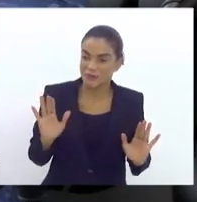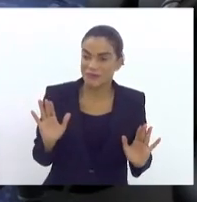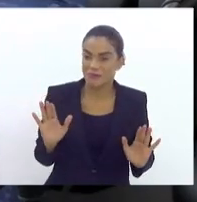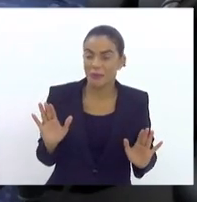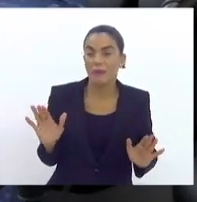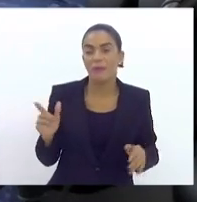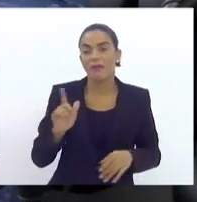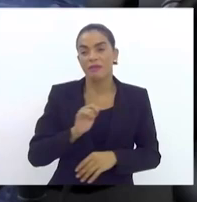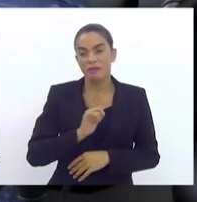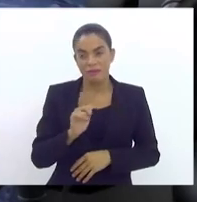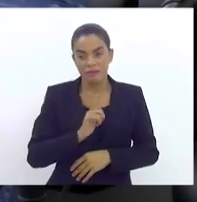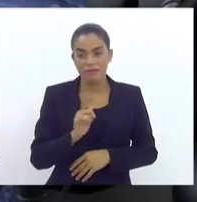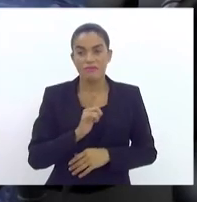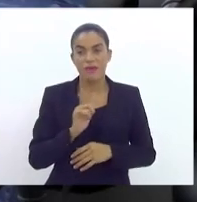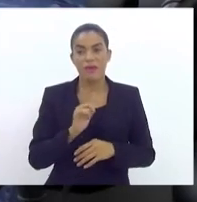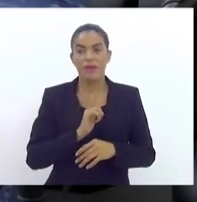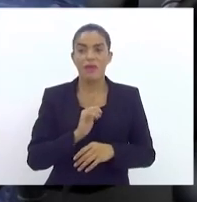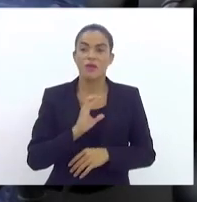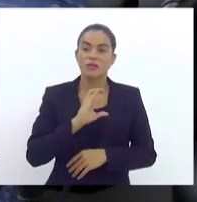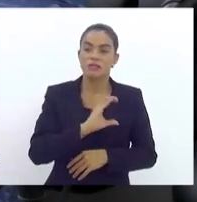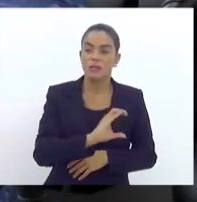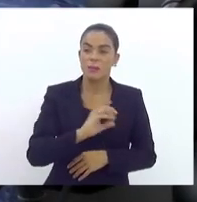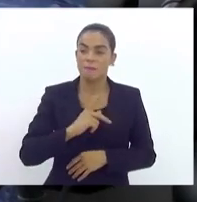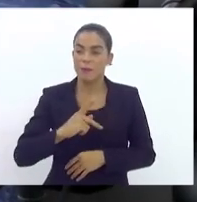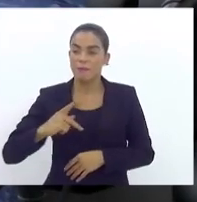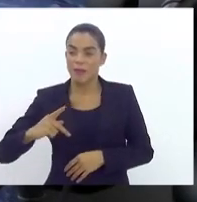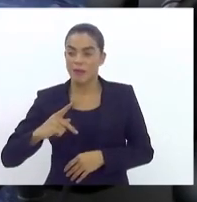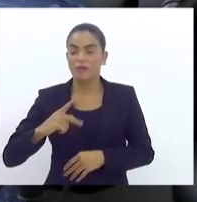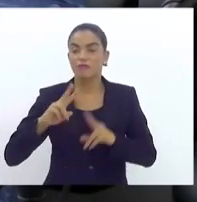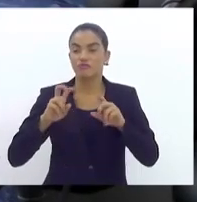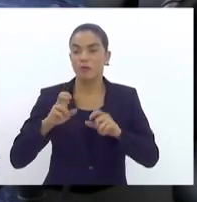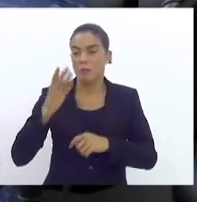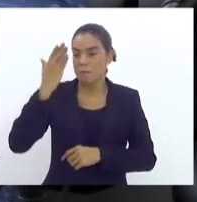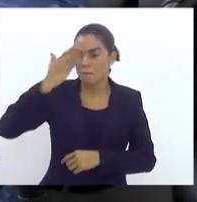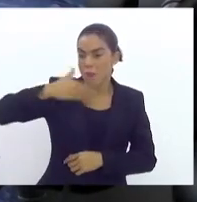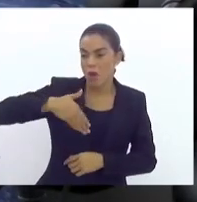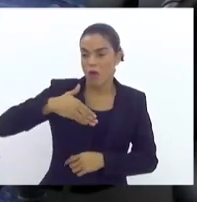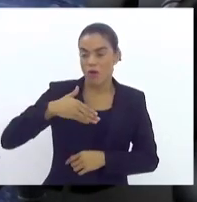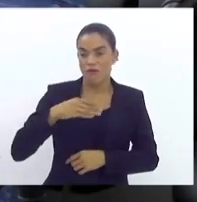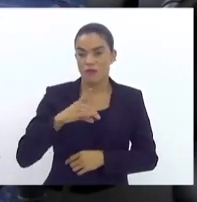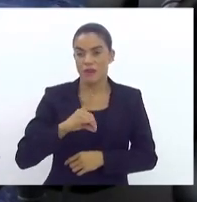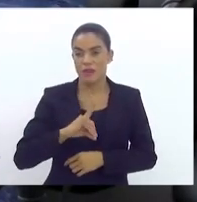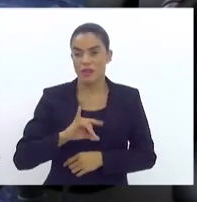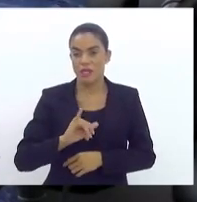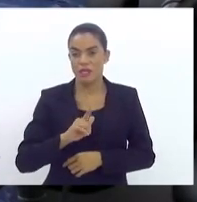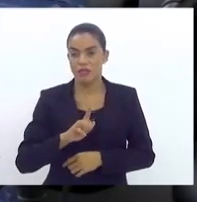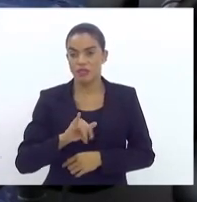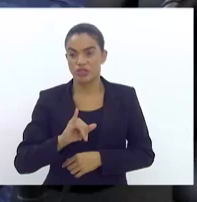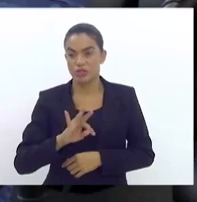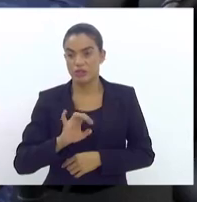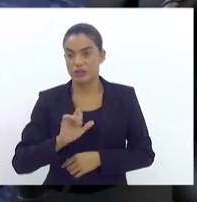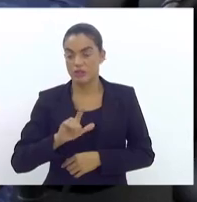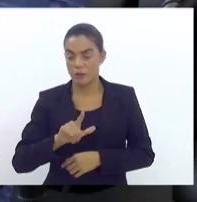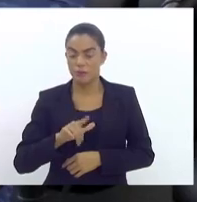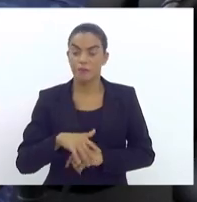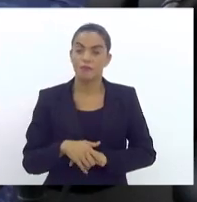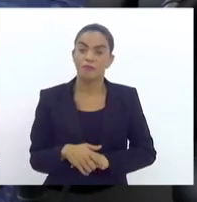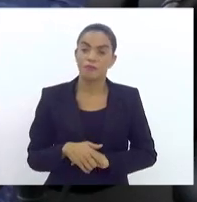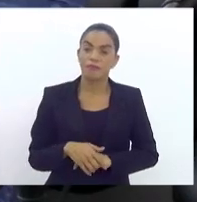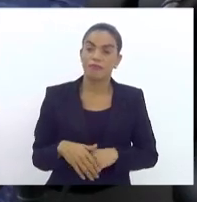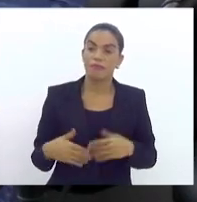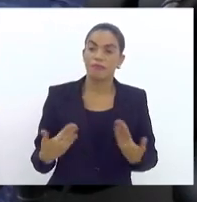nós temos um capítulo então no novo CPP de provas digitais paralelamente a isso né um deputado